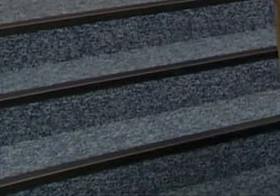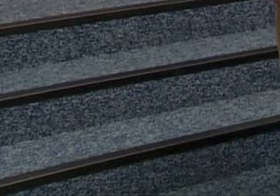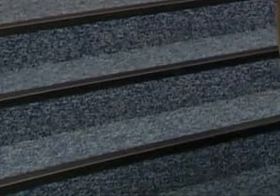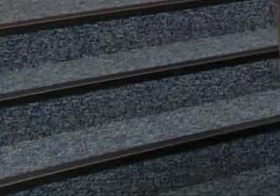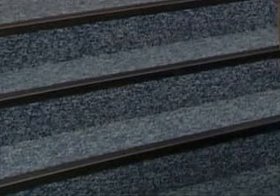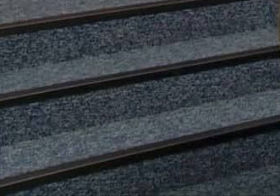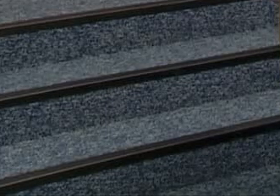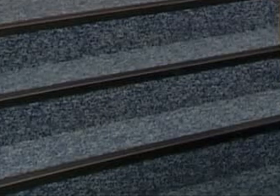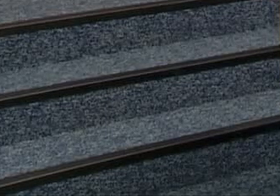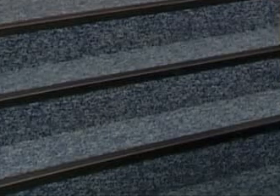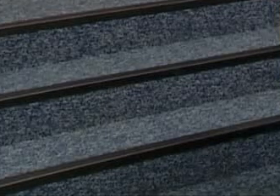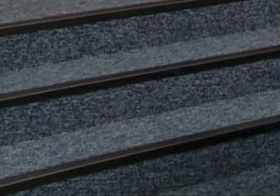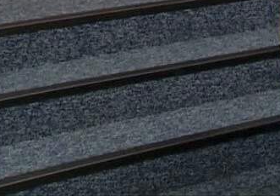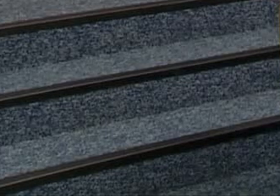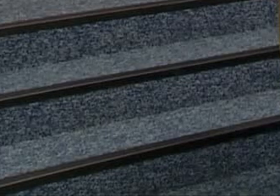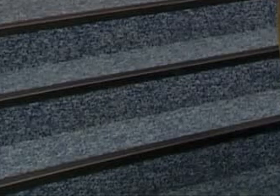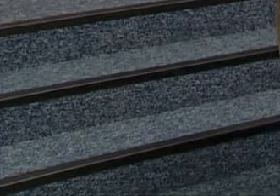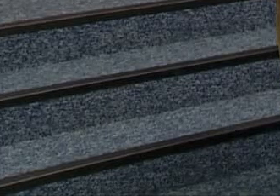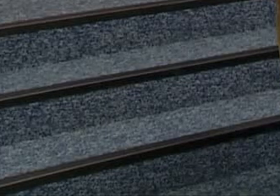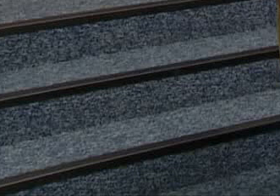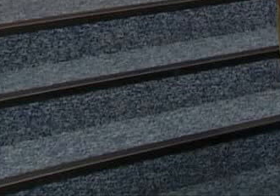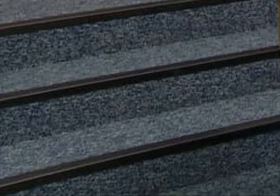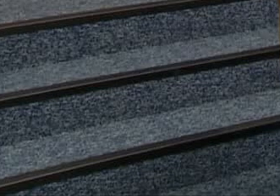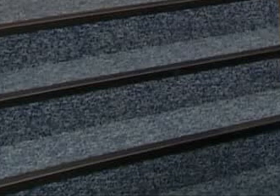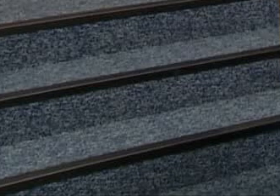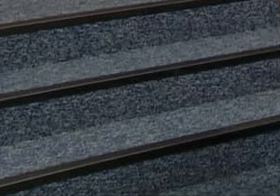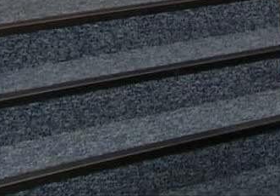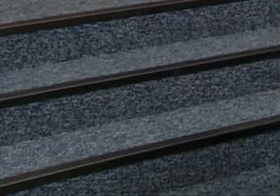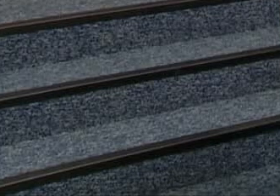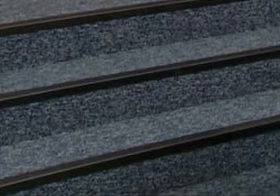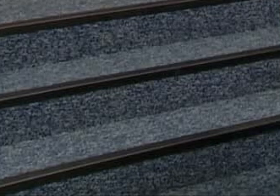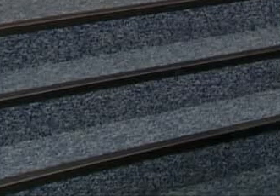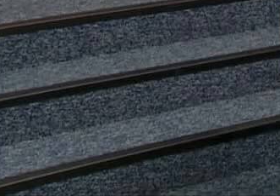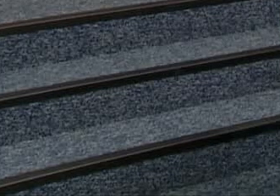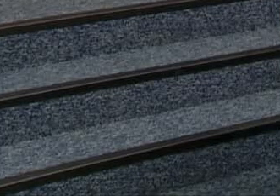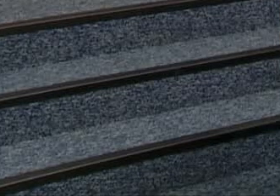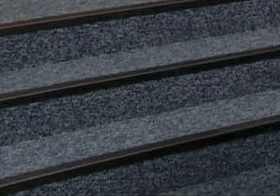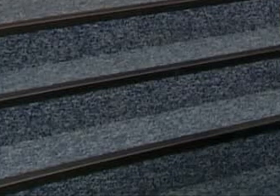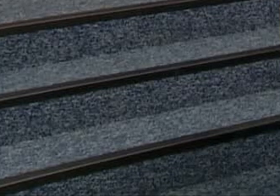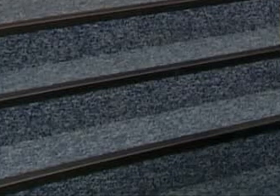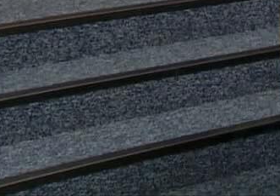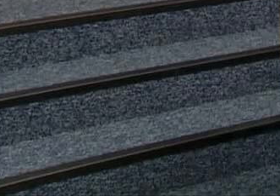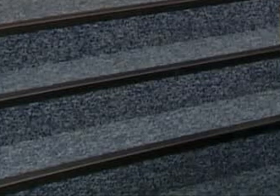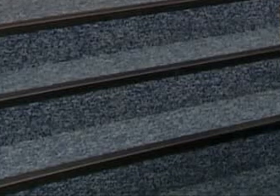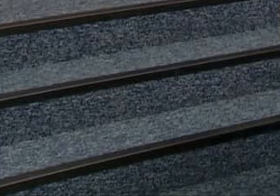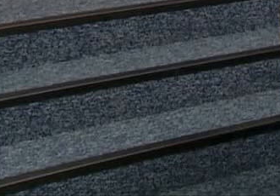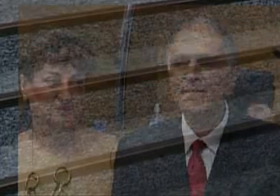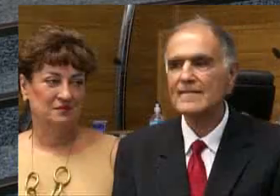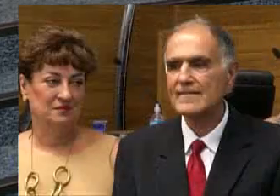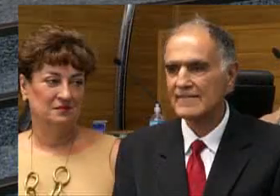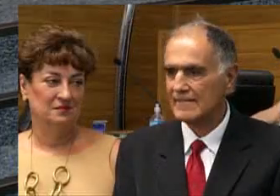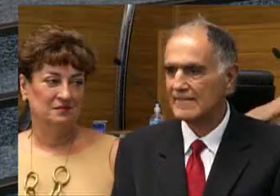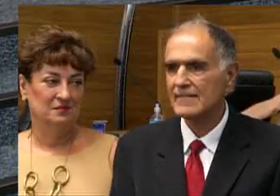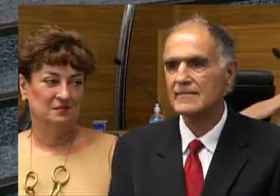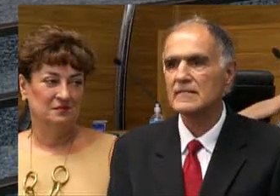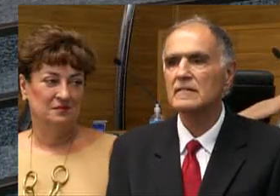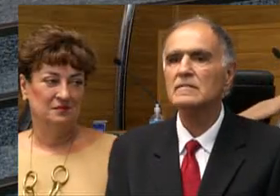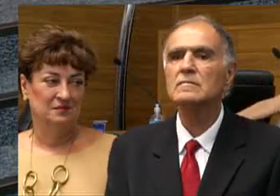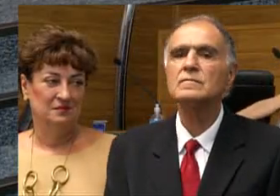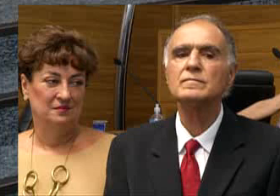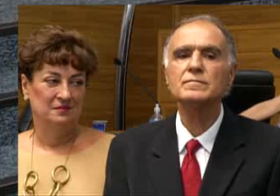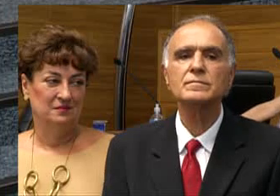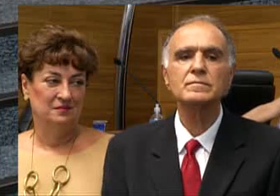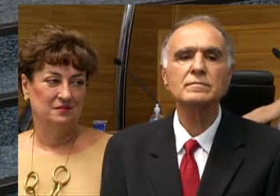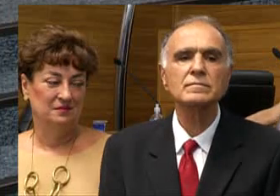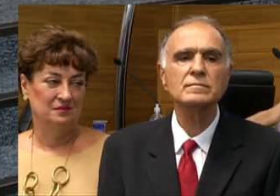defendeu o doutorado pela USP e, assim, depois dos concursos pertinentes, chegou ao cargo de professor titular na Faculdade de Medicina de Sorocaba e